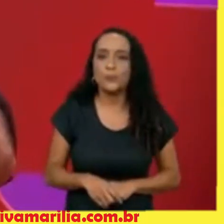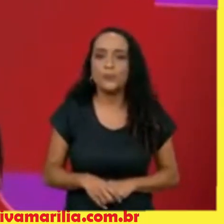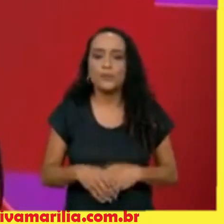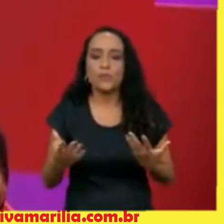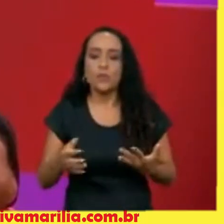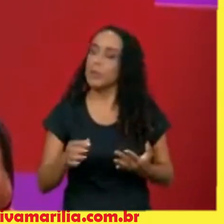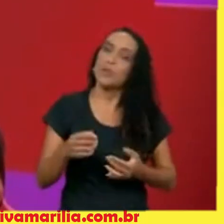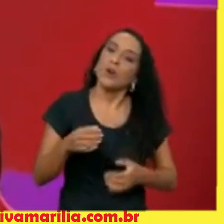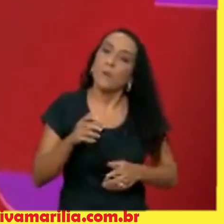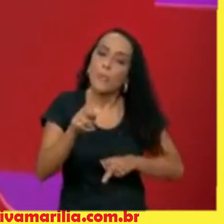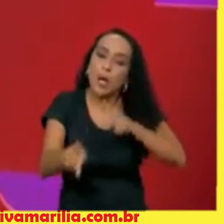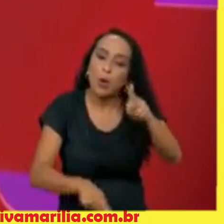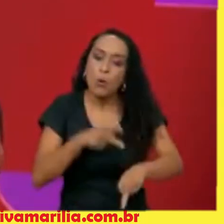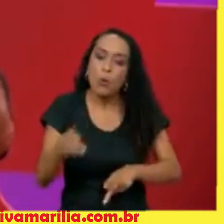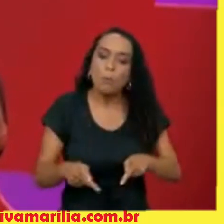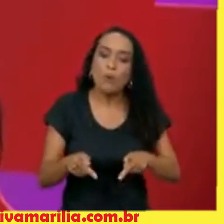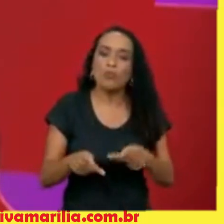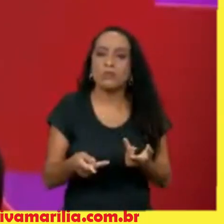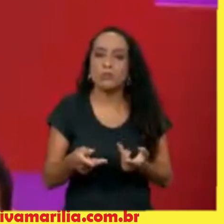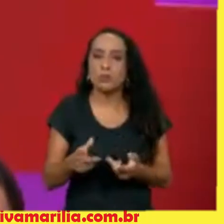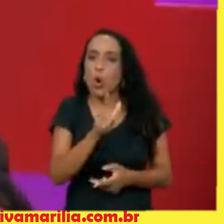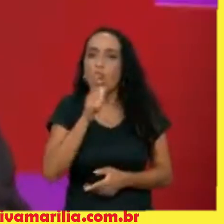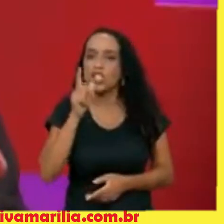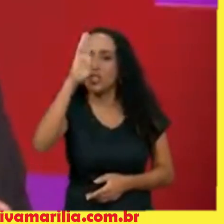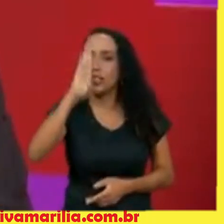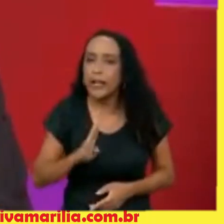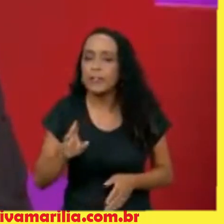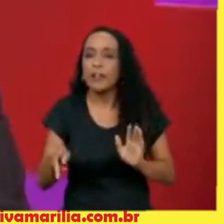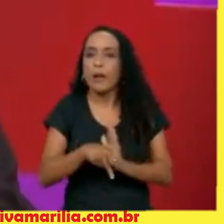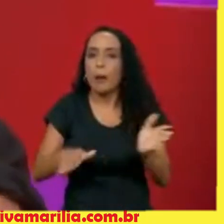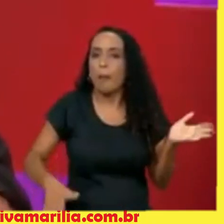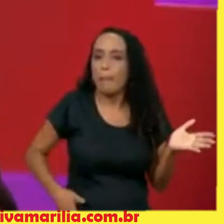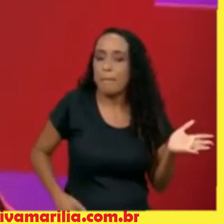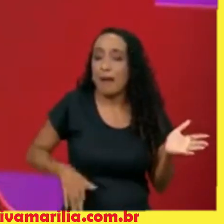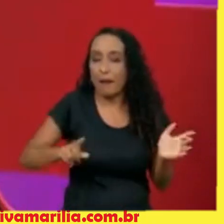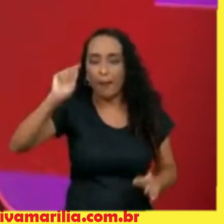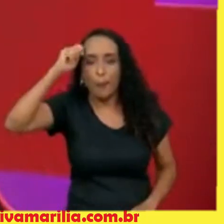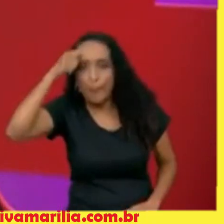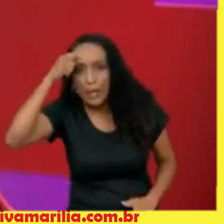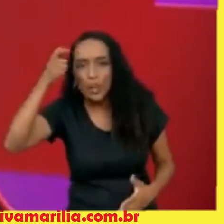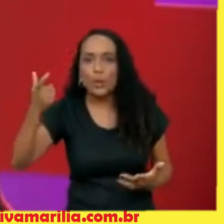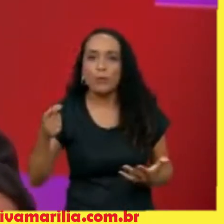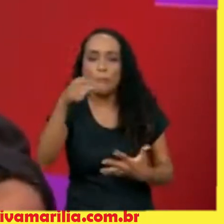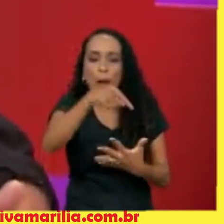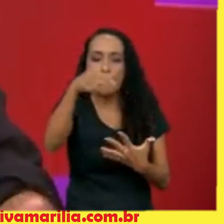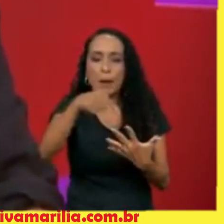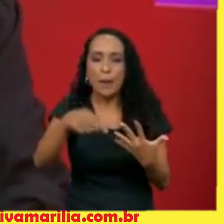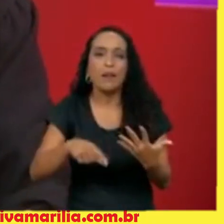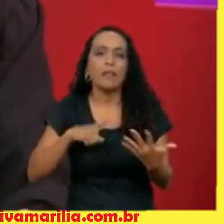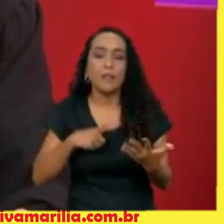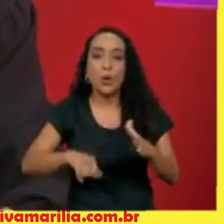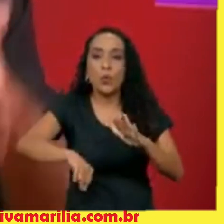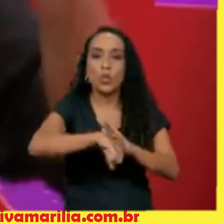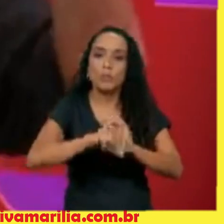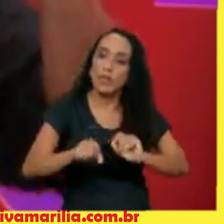do lanche grátis, etc. O bandido, que vai ser o preto, né? E tal, quer dizer, o crime vai ser